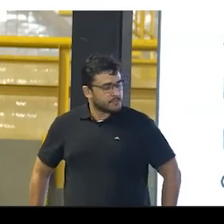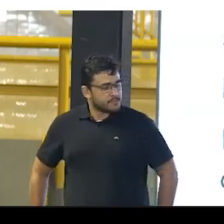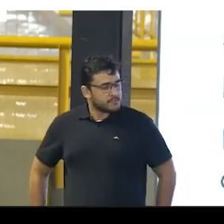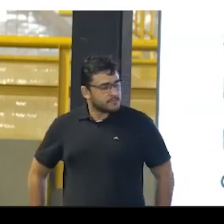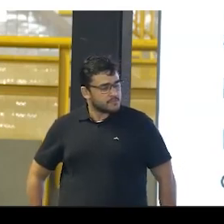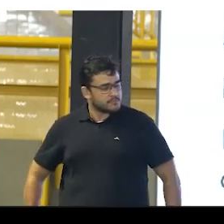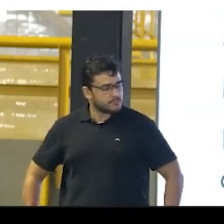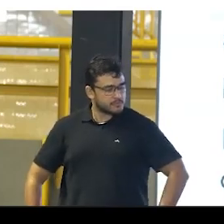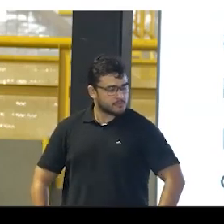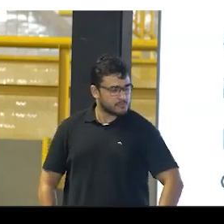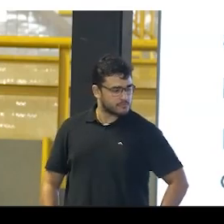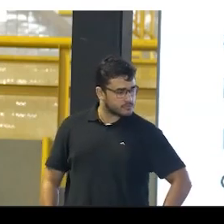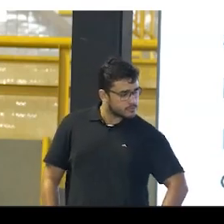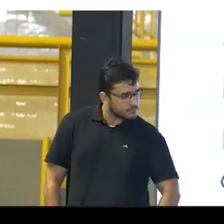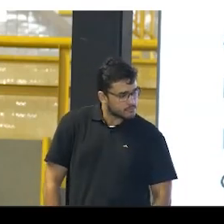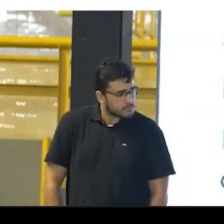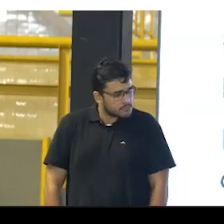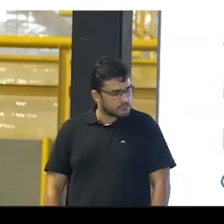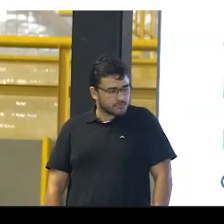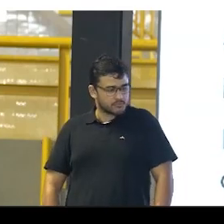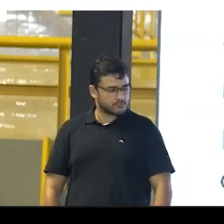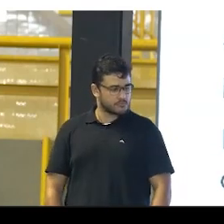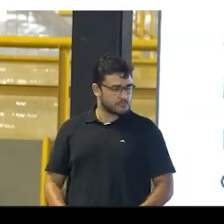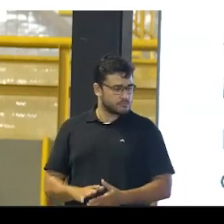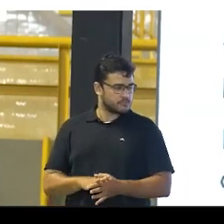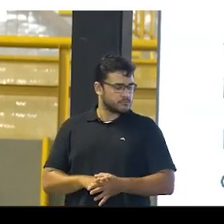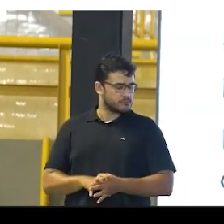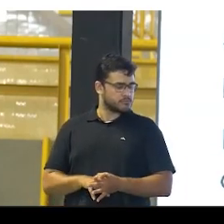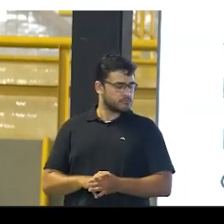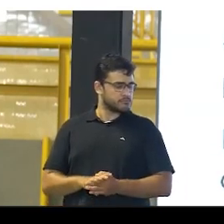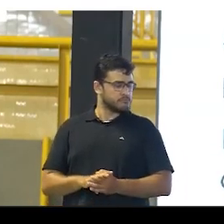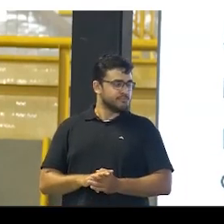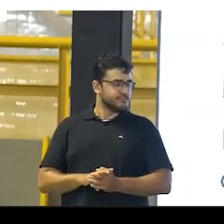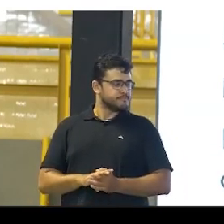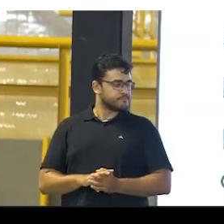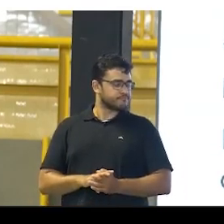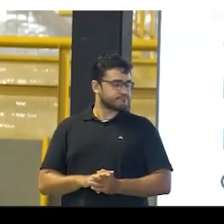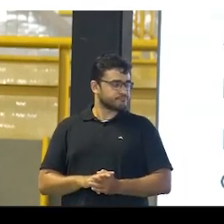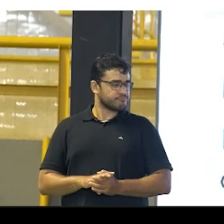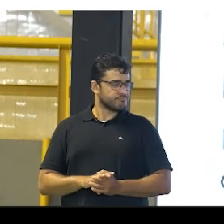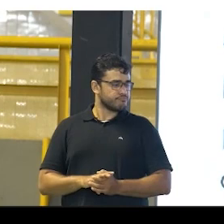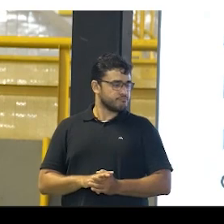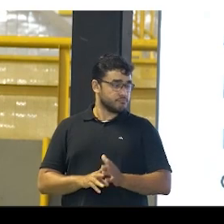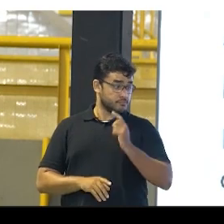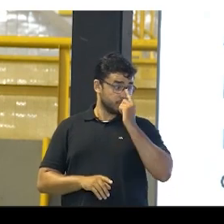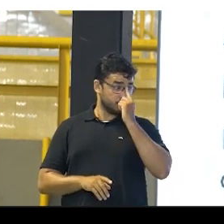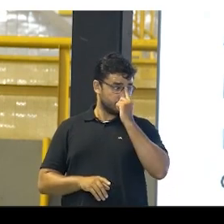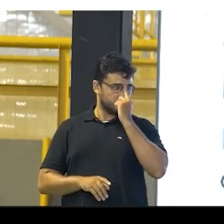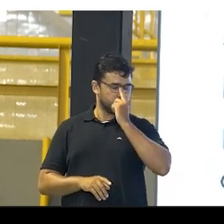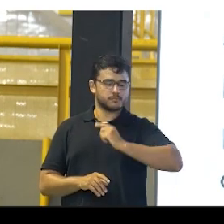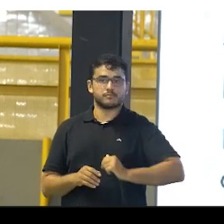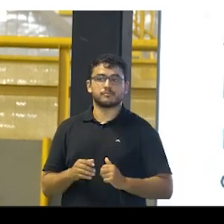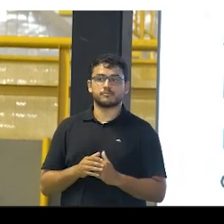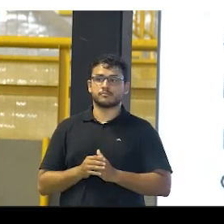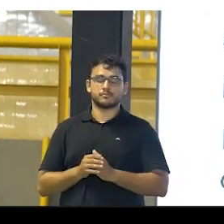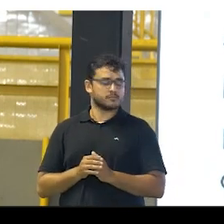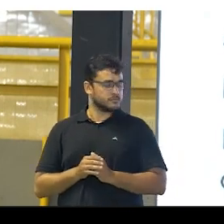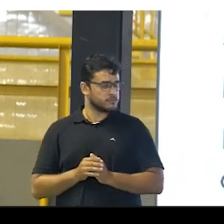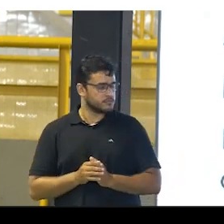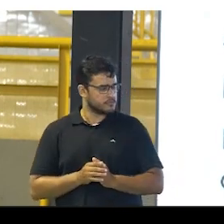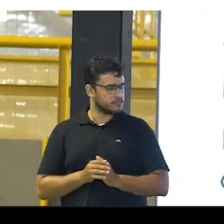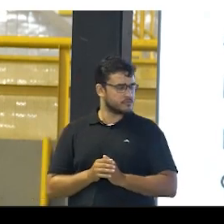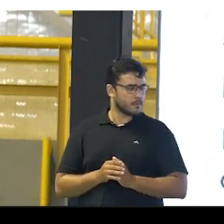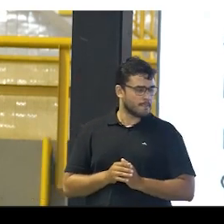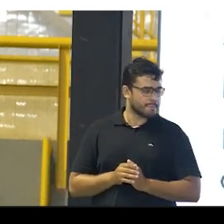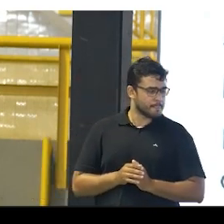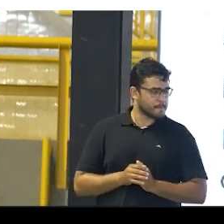O setor residencial brasileiro é, depois da indústria, o que mais consome energia elétrica. A participação do setor